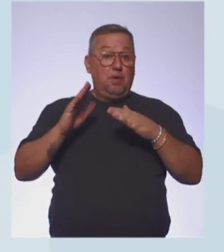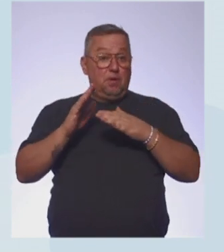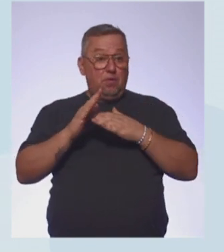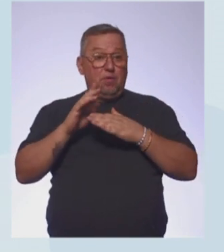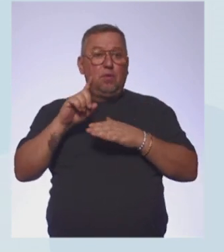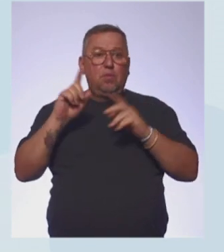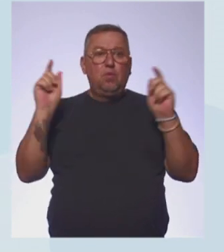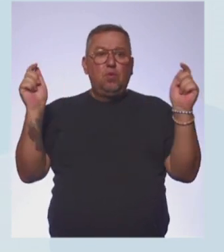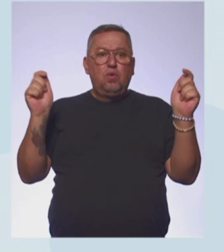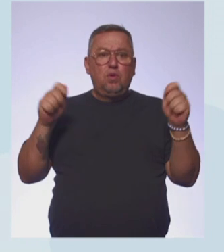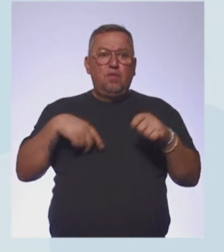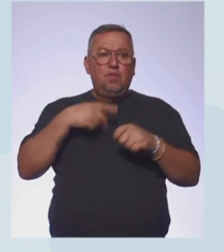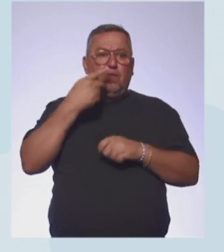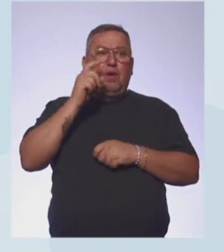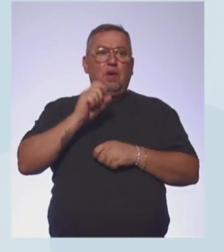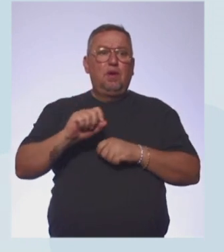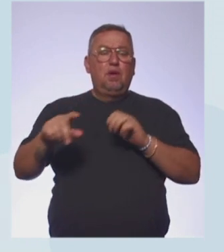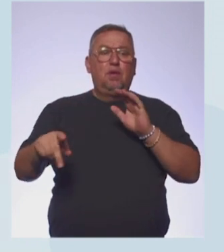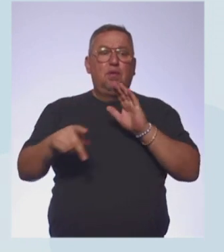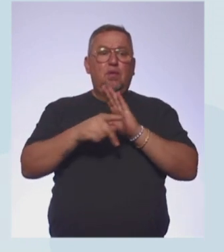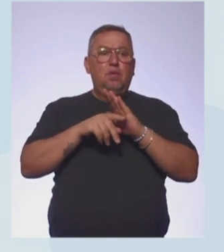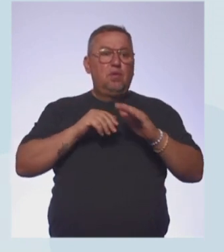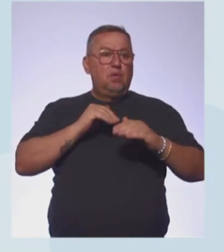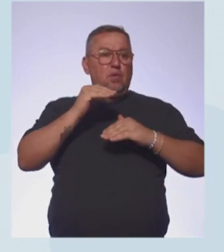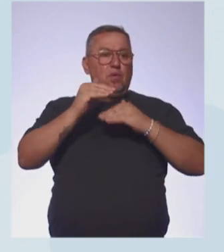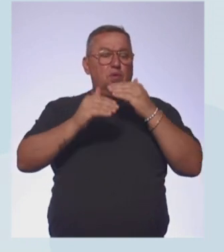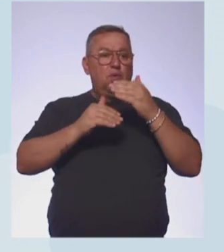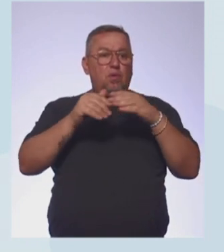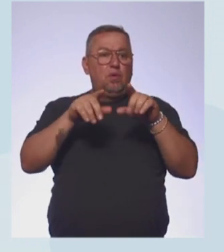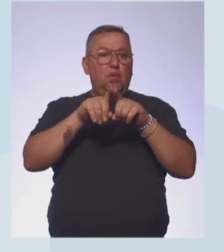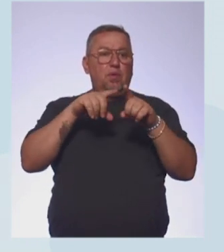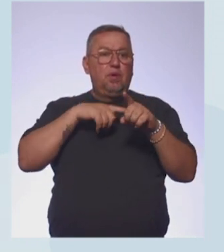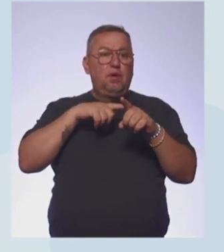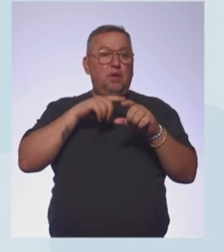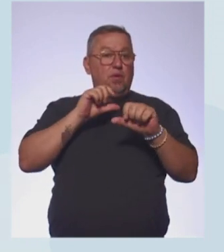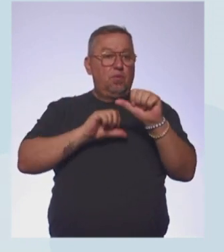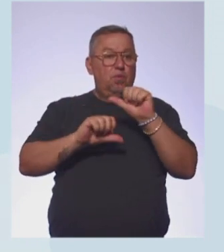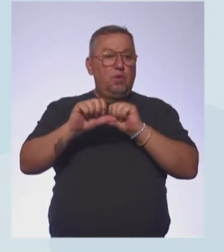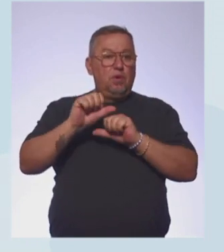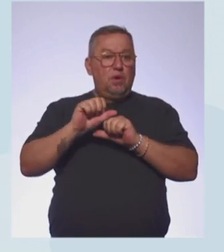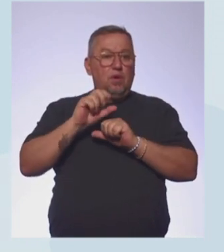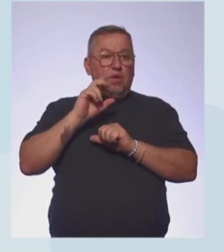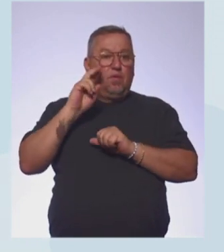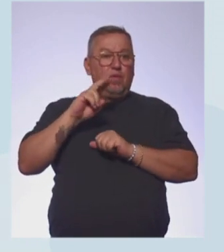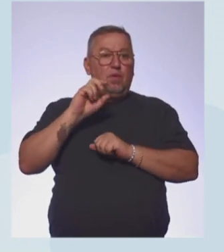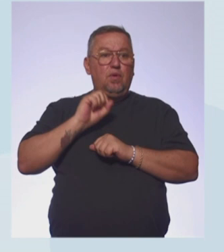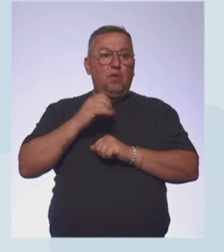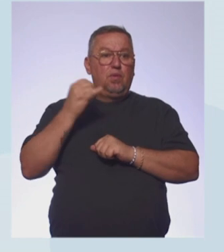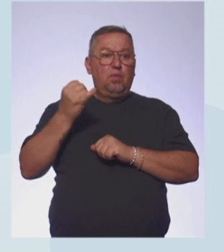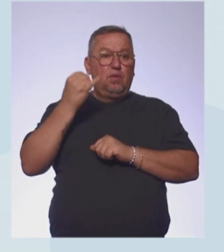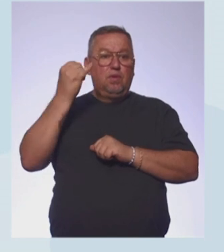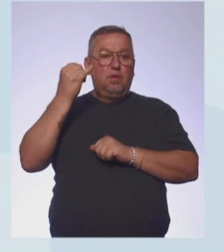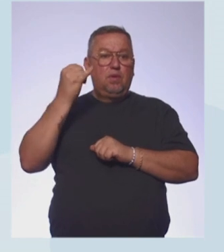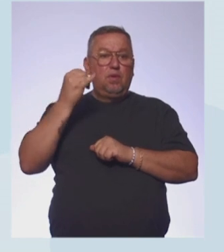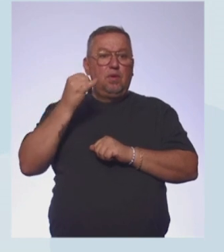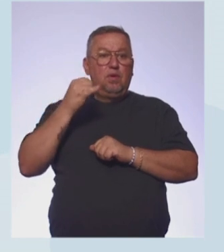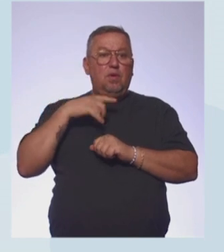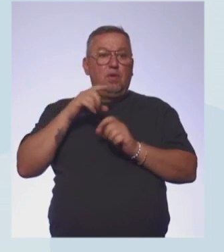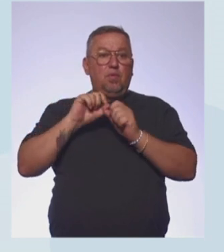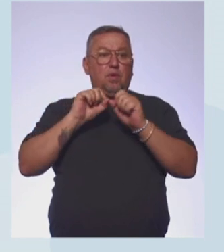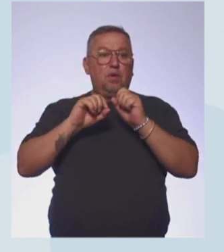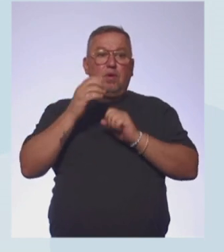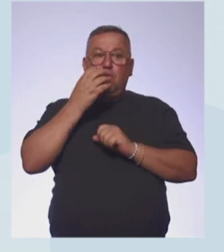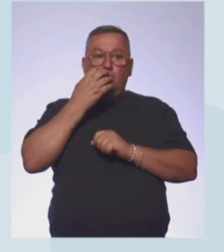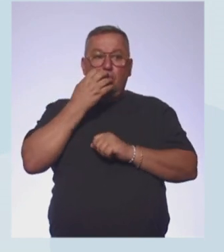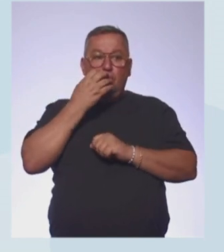é possível cogitar que a própria evolução humana também tenha sido alterada, considerando os relevantes serviços prestados